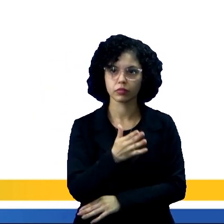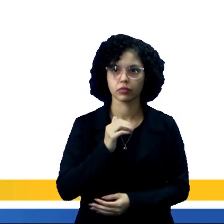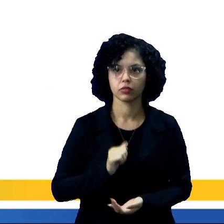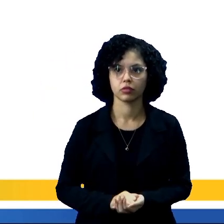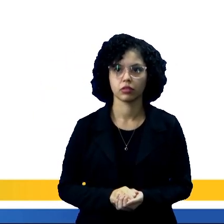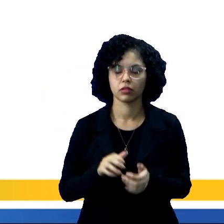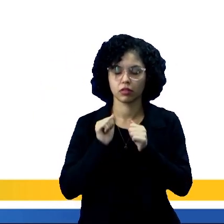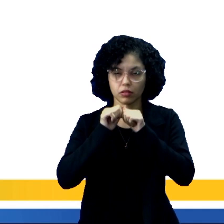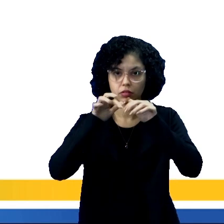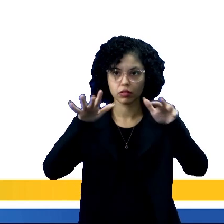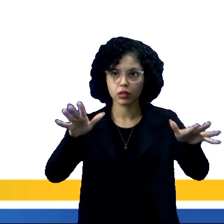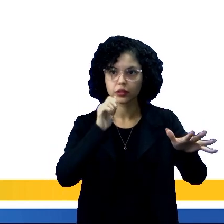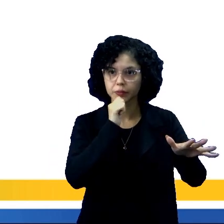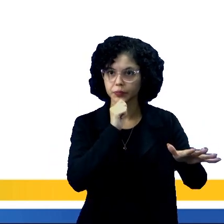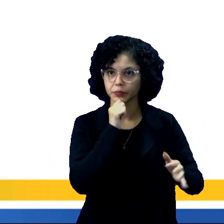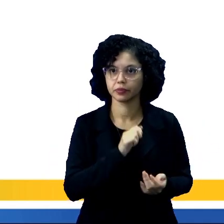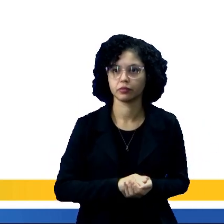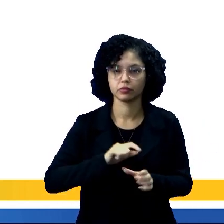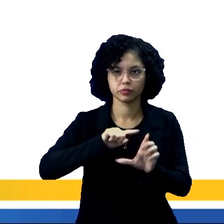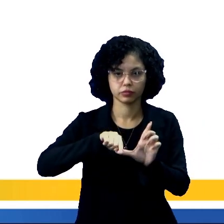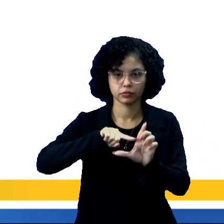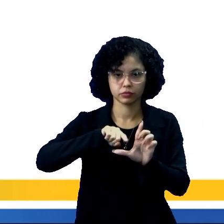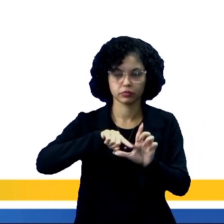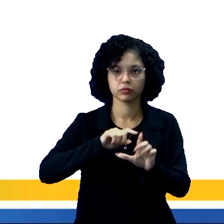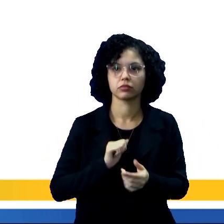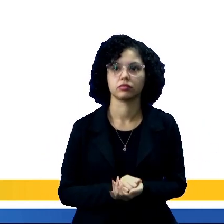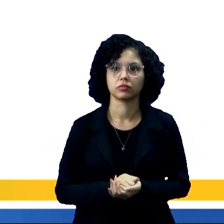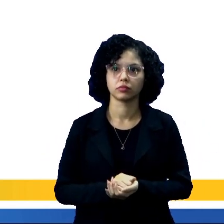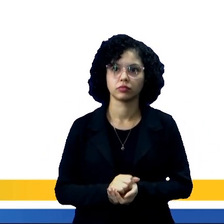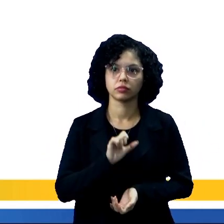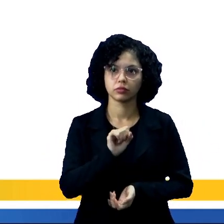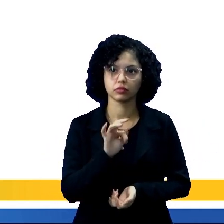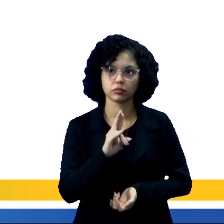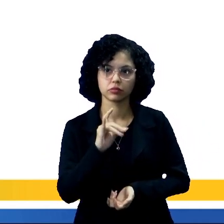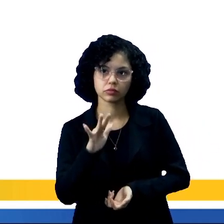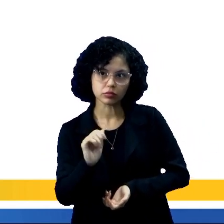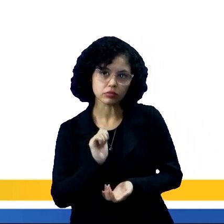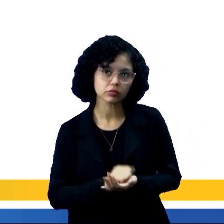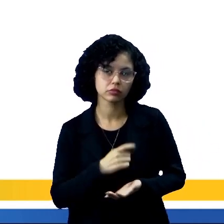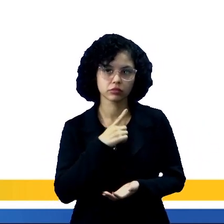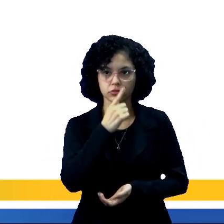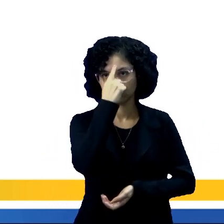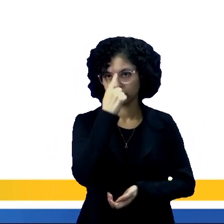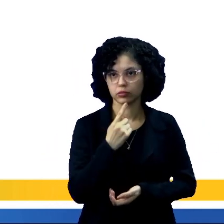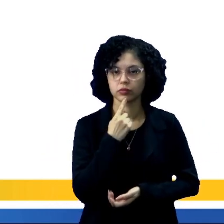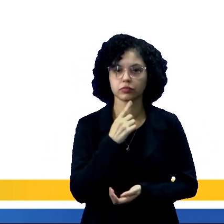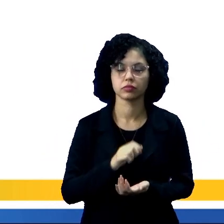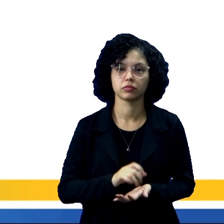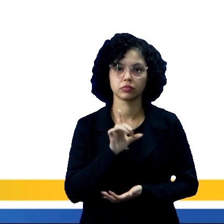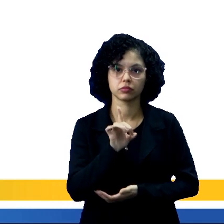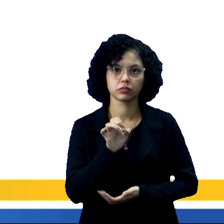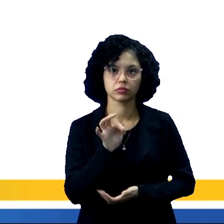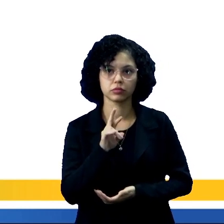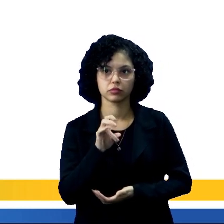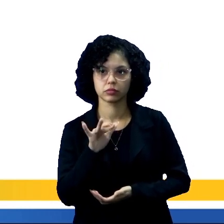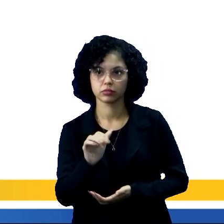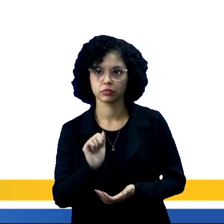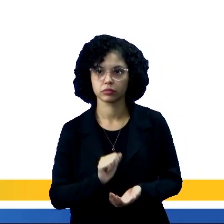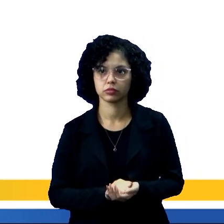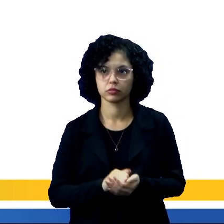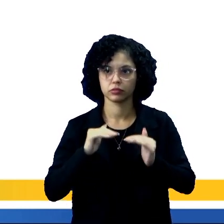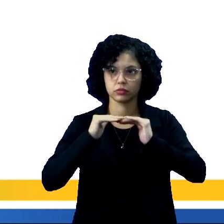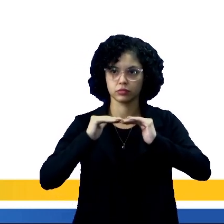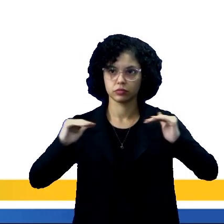as amplitudes dos ângulos. Na simetria de translação, a figura desliza sobre